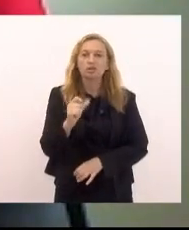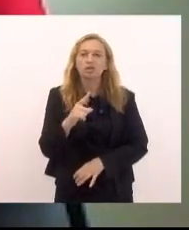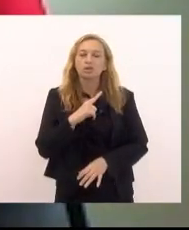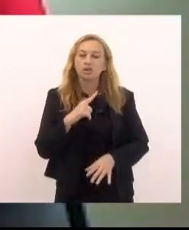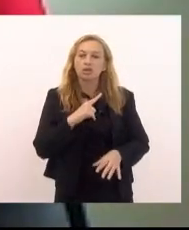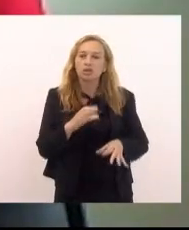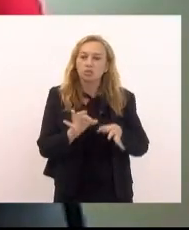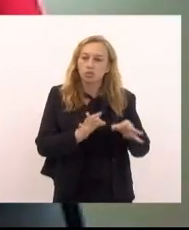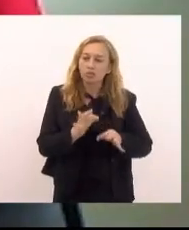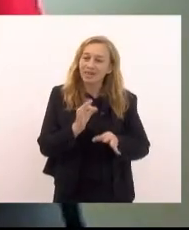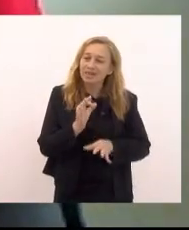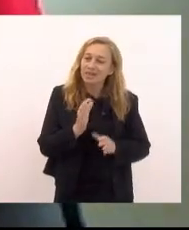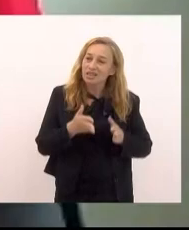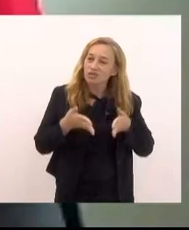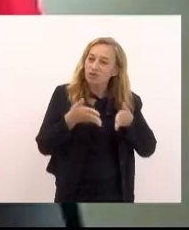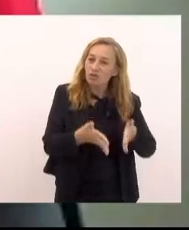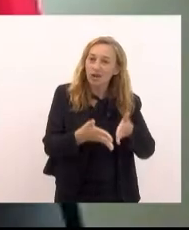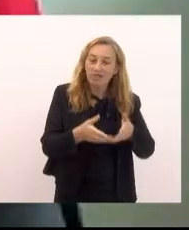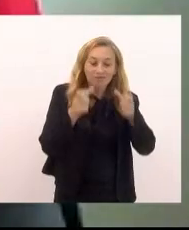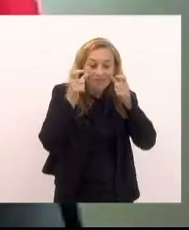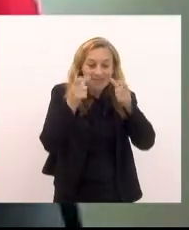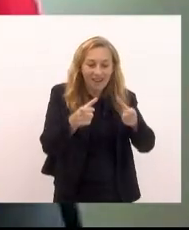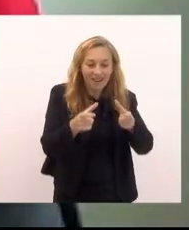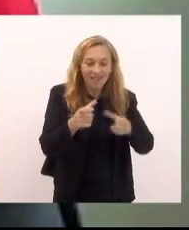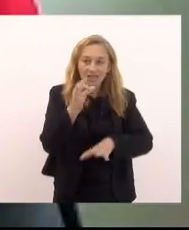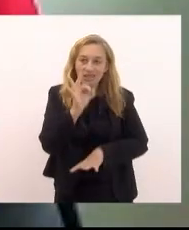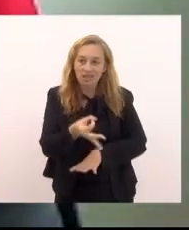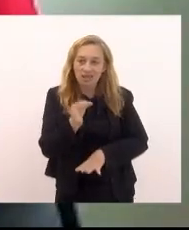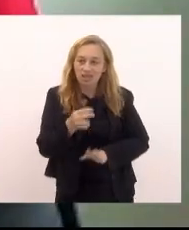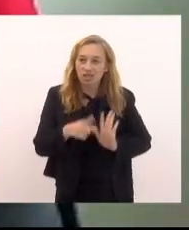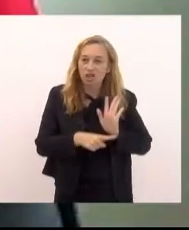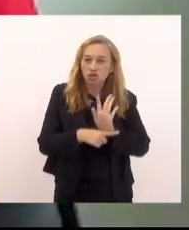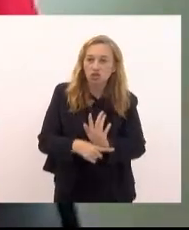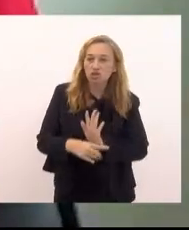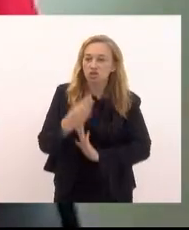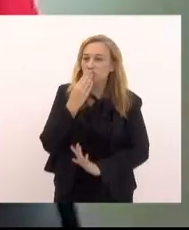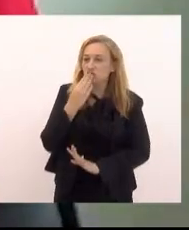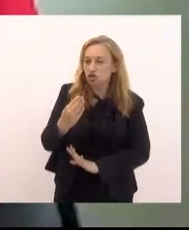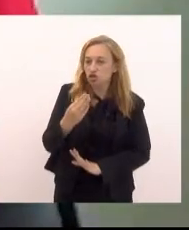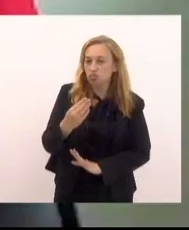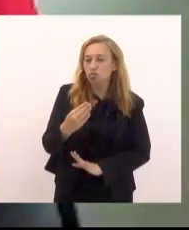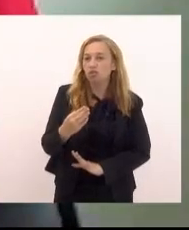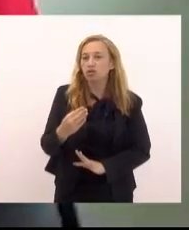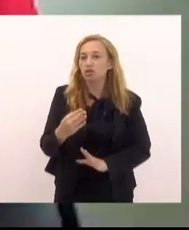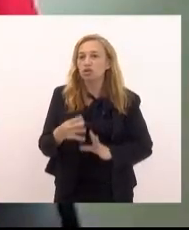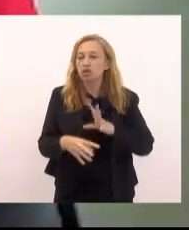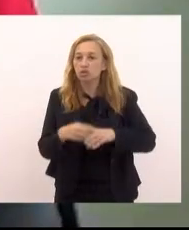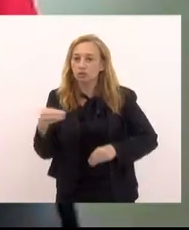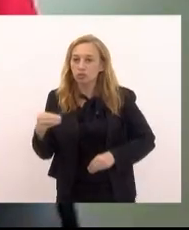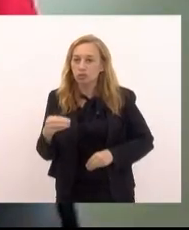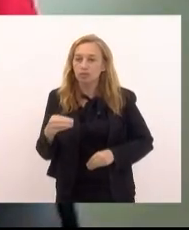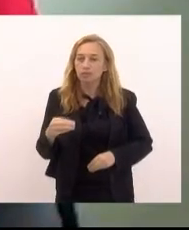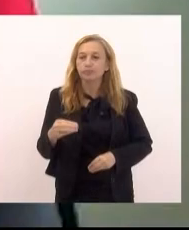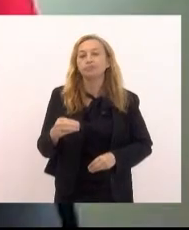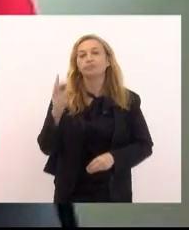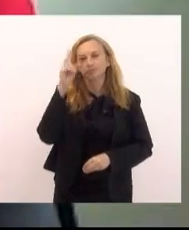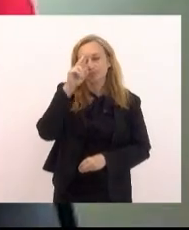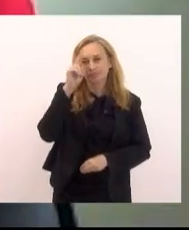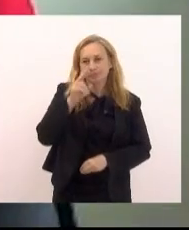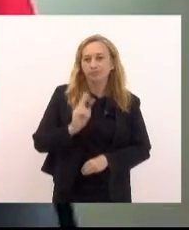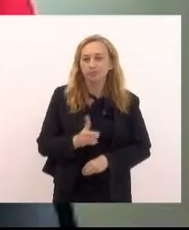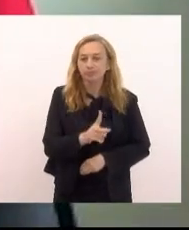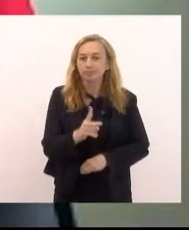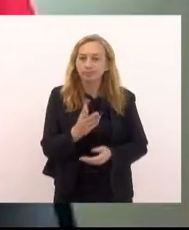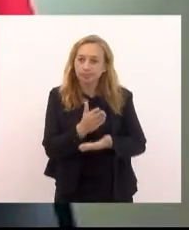programa específico de alerta e de atendimento a esse tipo de desaparecimento, lembrando sempre que boa parte das